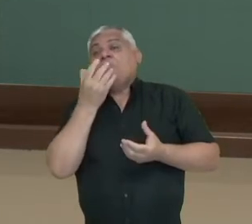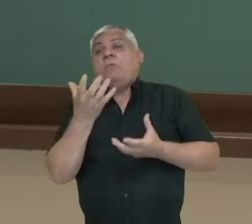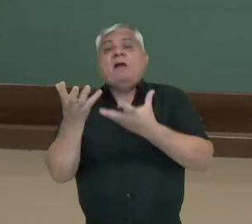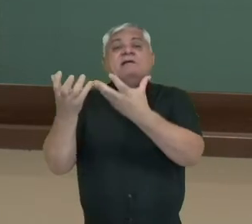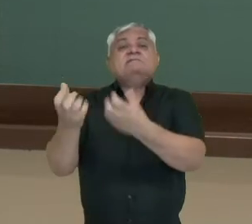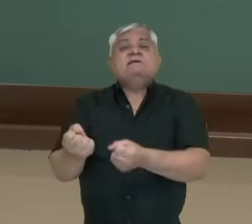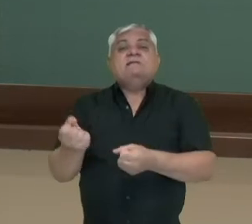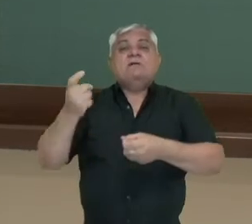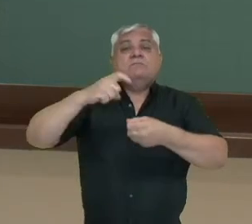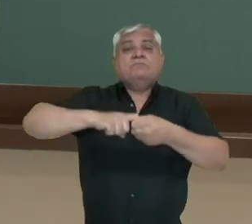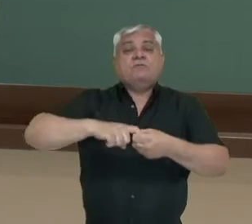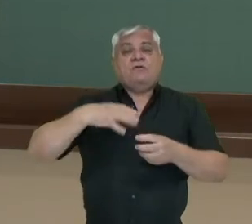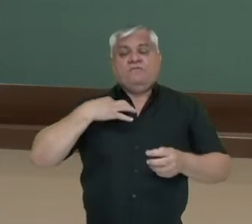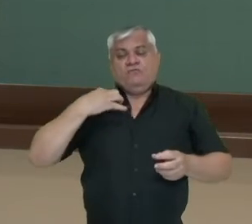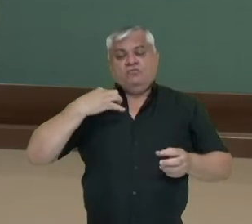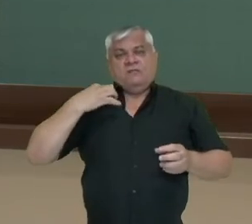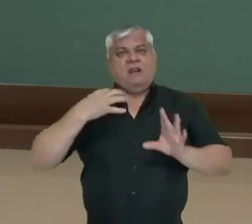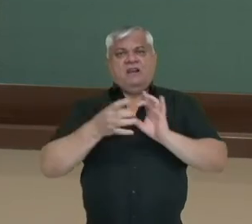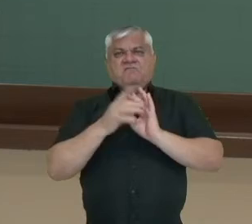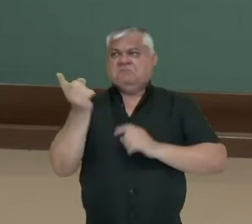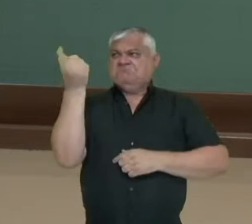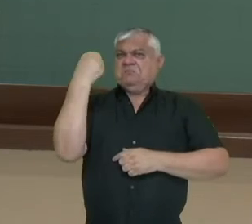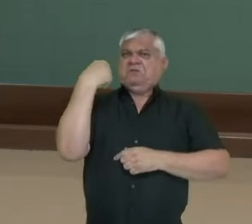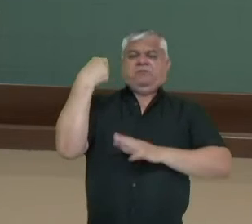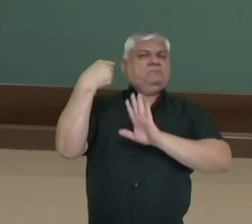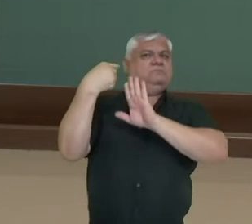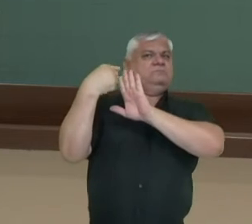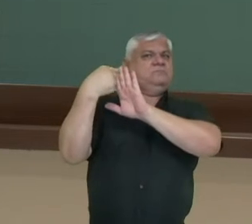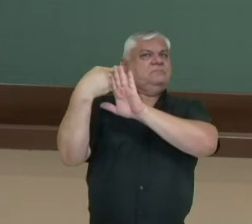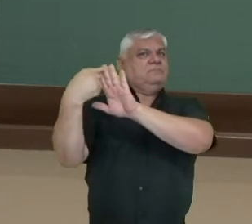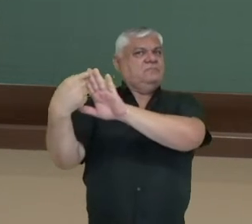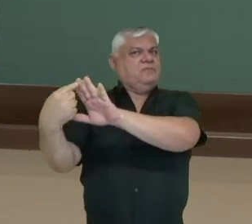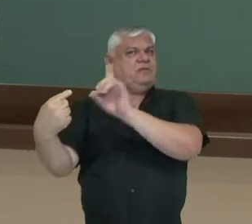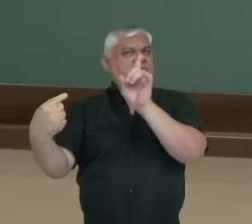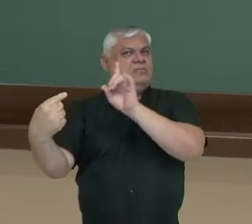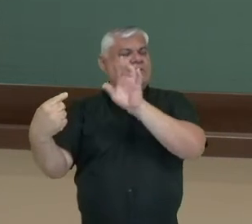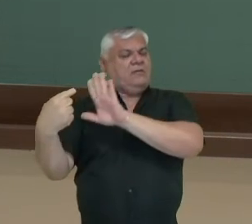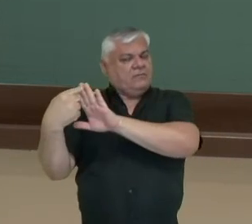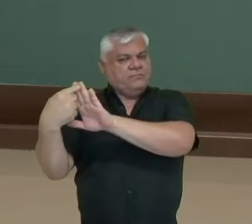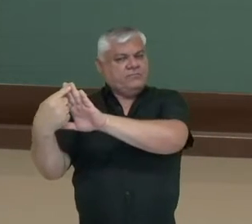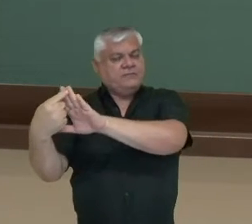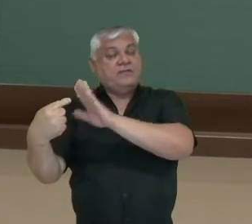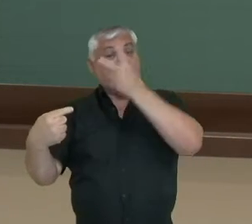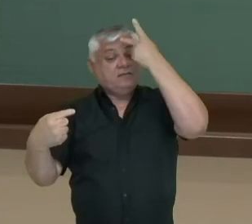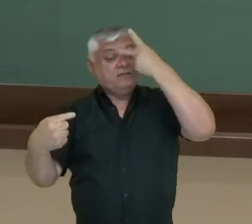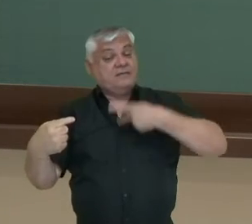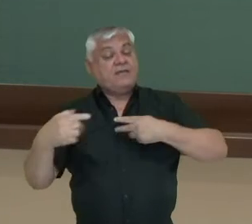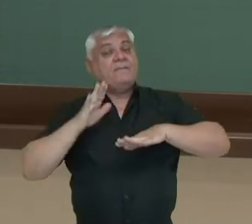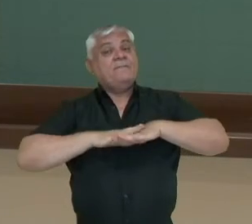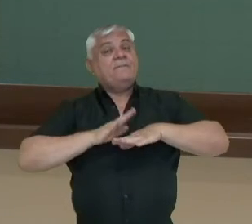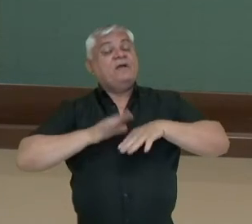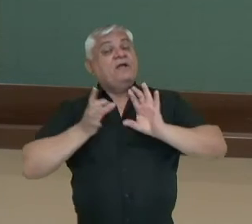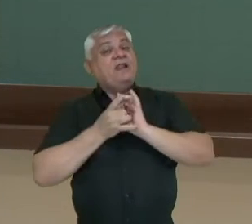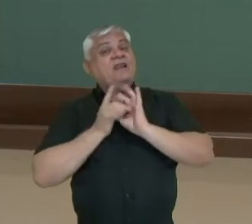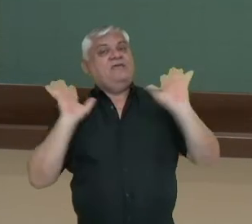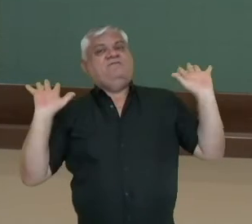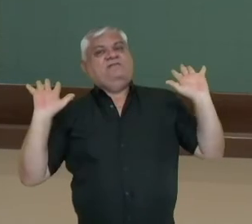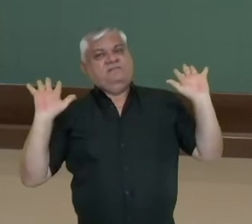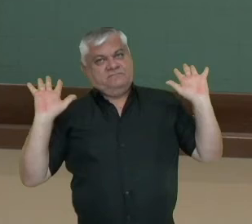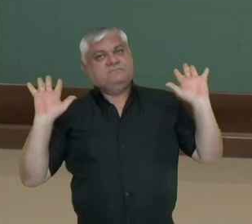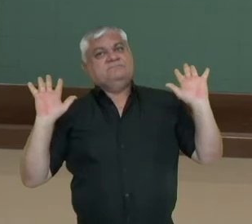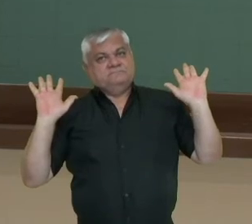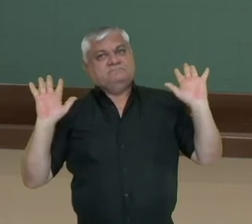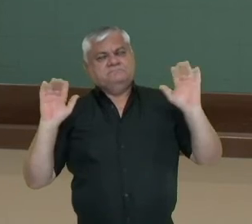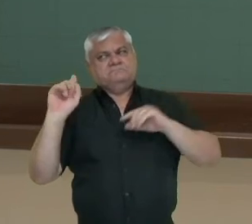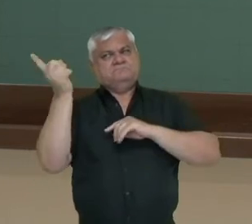ser voluntária ou livre, ninguém é obrigado a fazer parte daquela cooperativa, então ela deve ser livre,